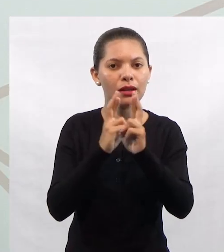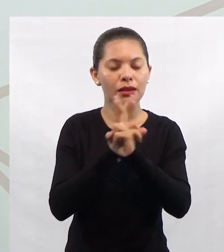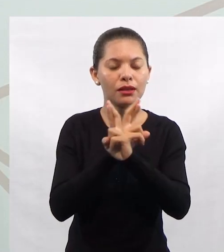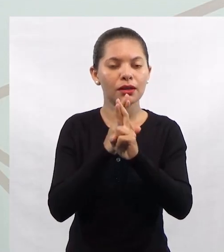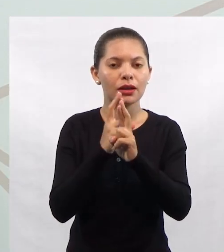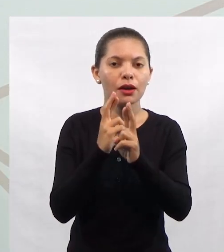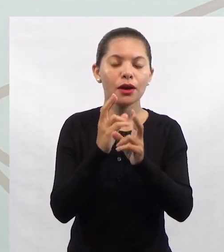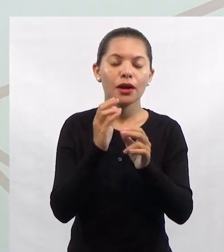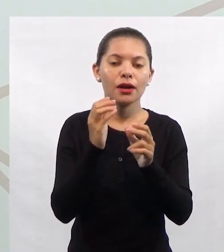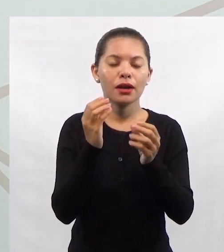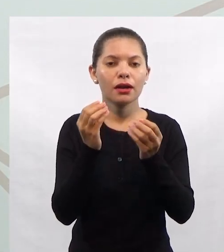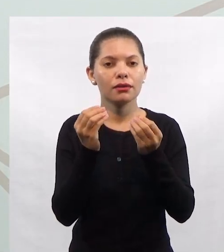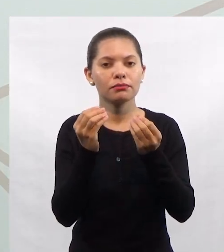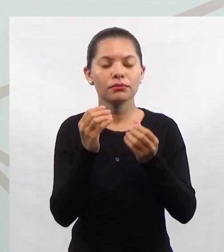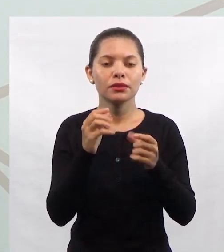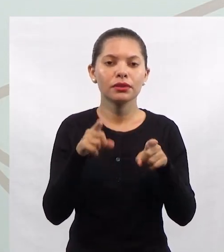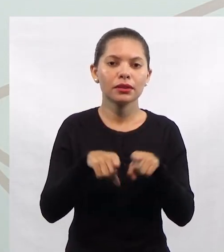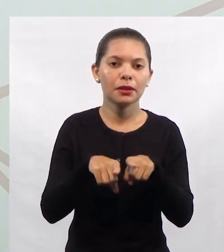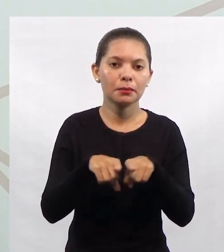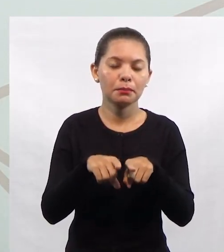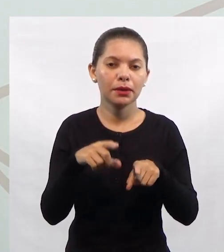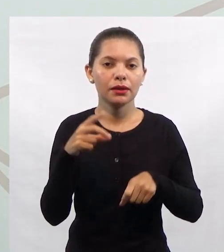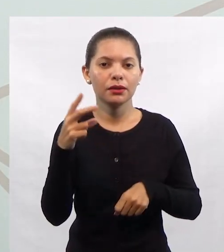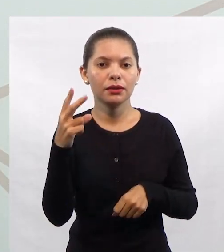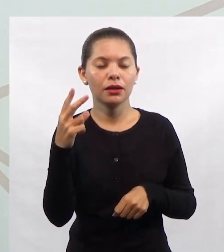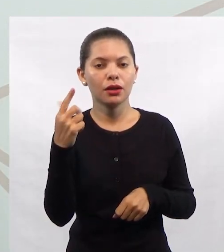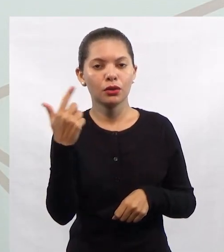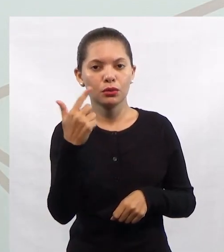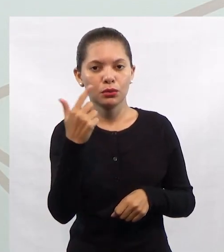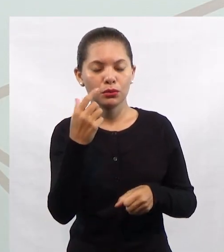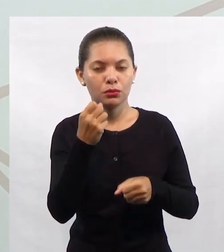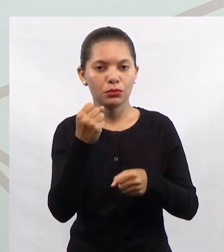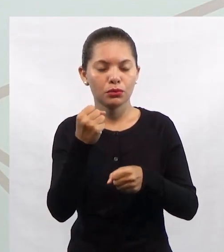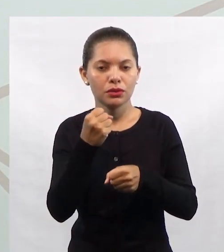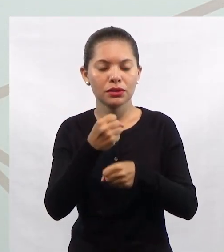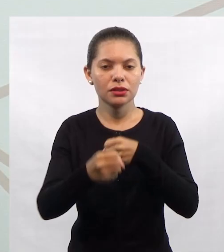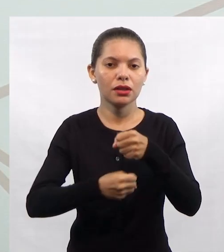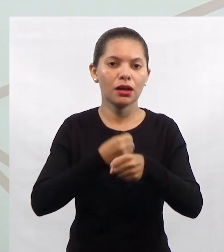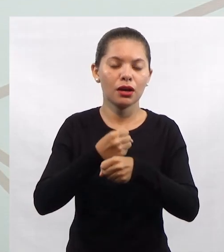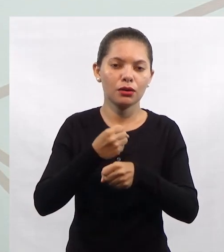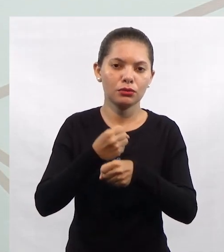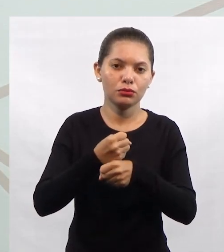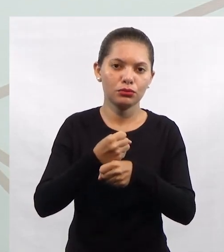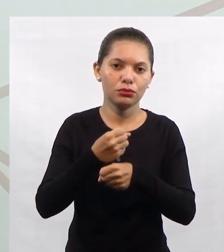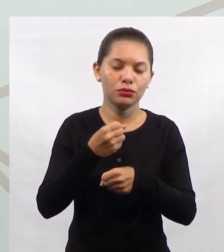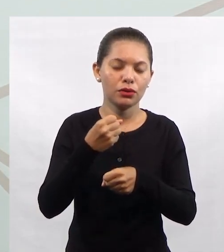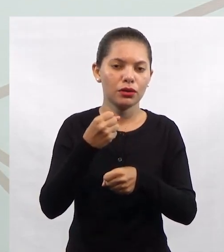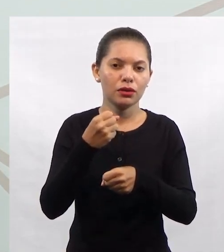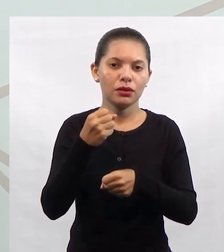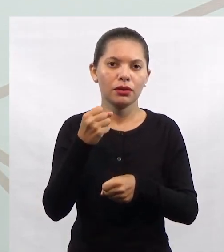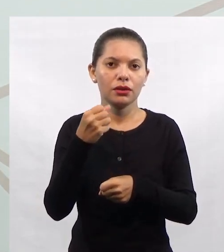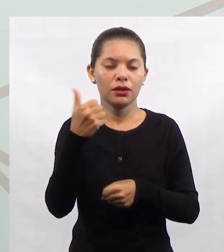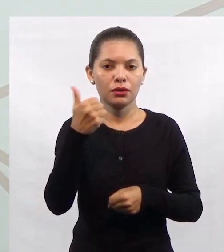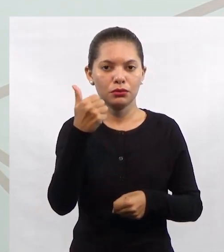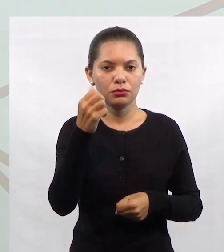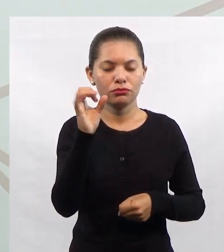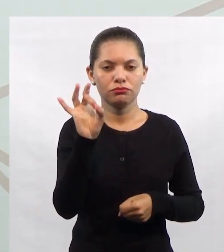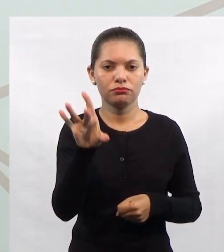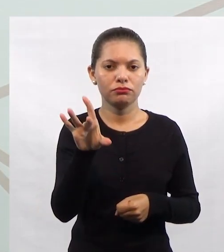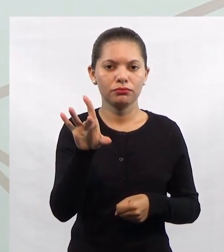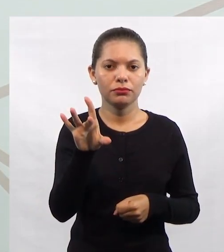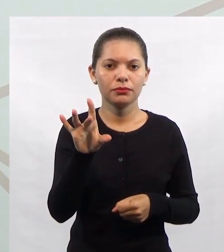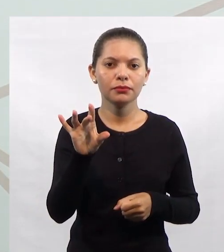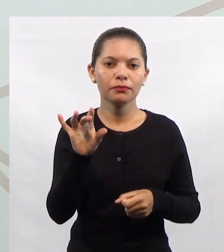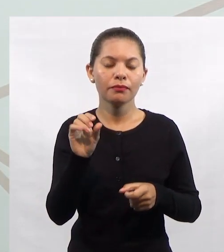Outras formas são você fazer 2 anos em um. Então, o supletivo também já teve esse tipo